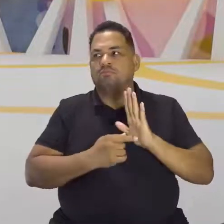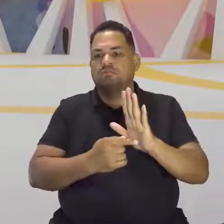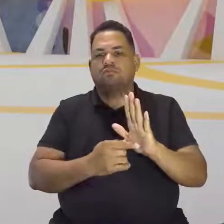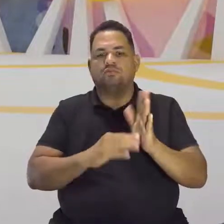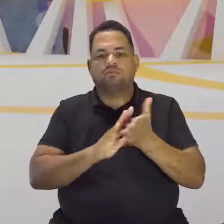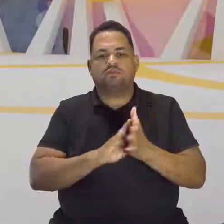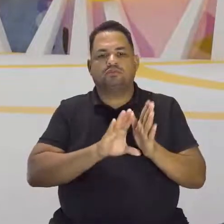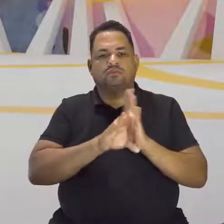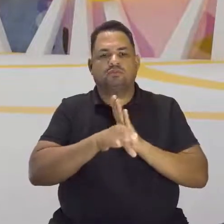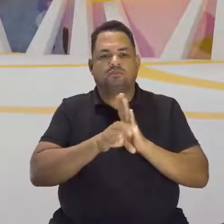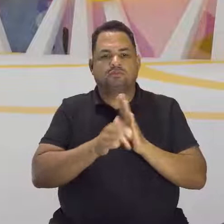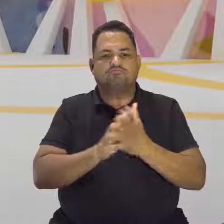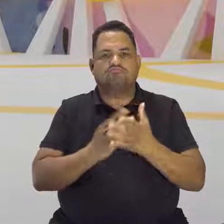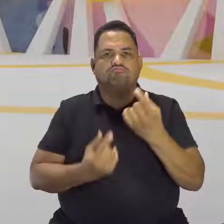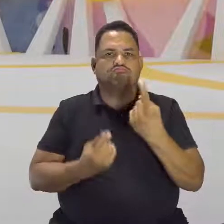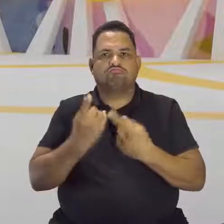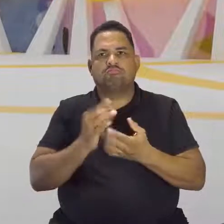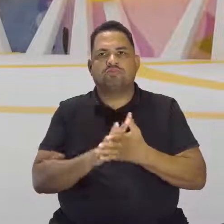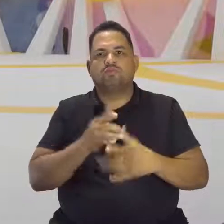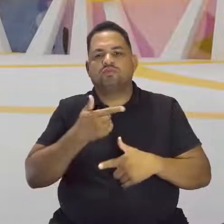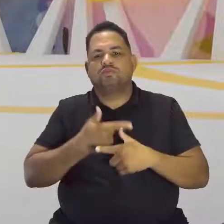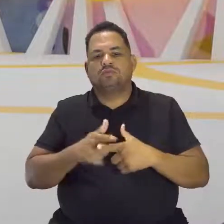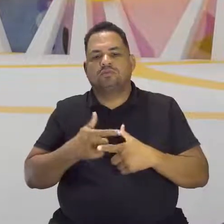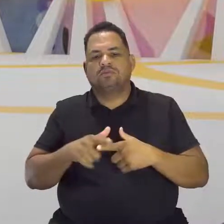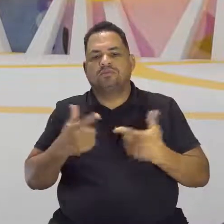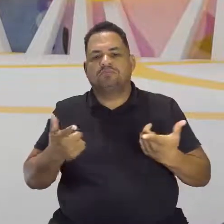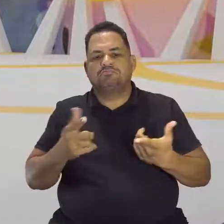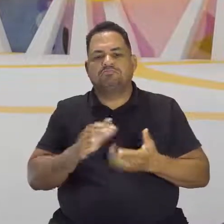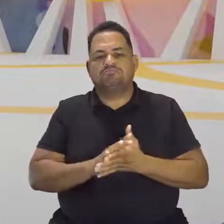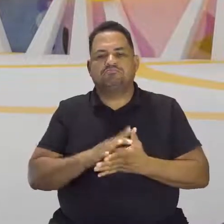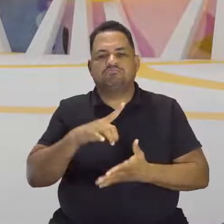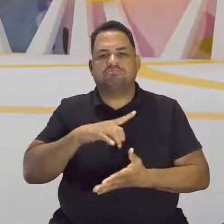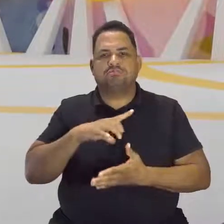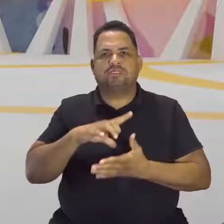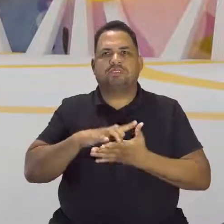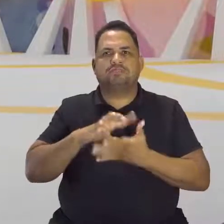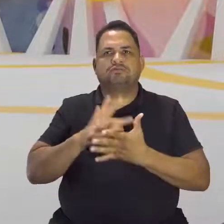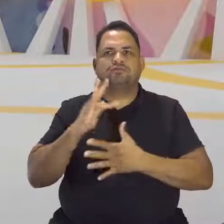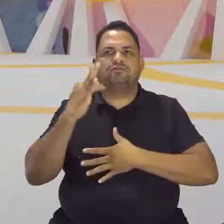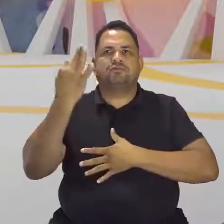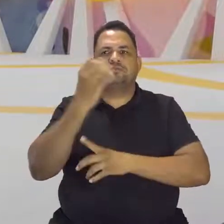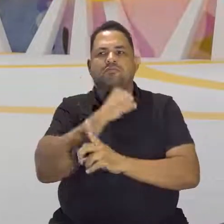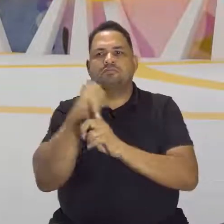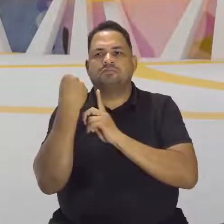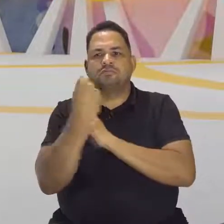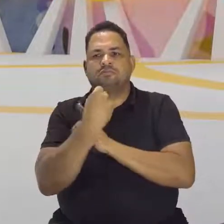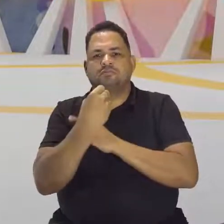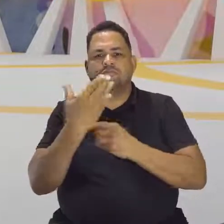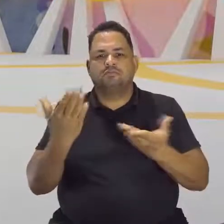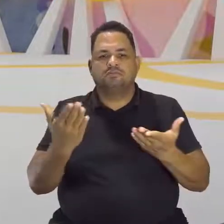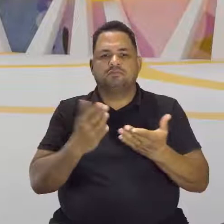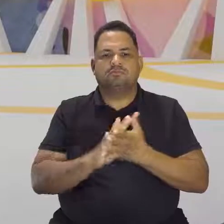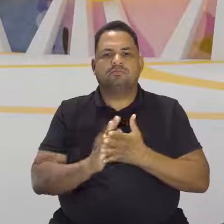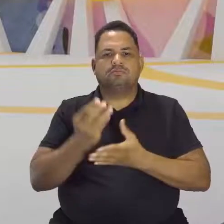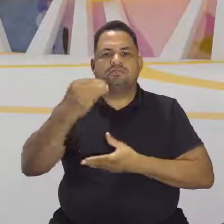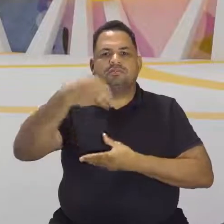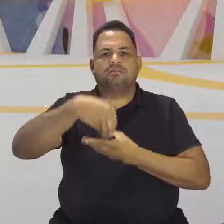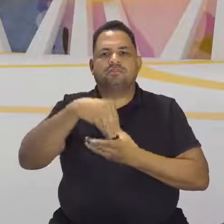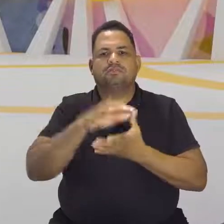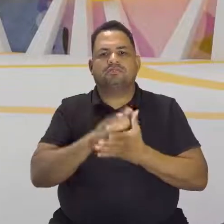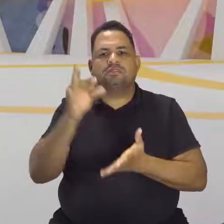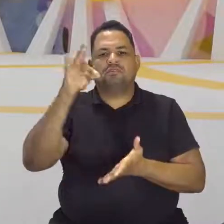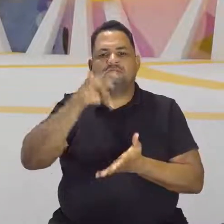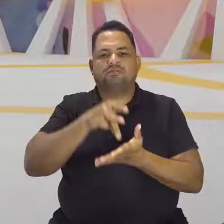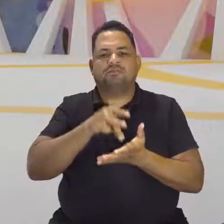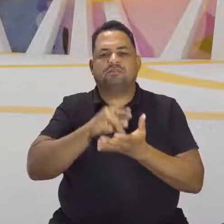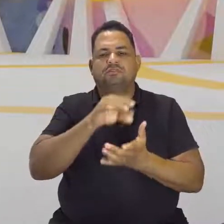algumas problemáticas ou problemas sobre os fenômenos sociais, sobre essas questões que envolvem toda a nossa realidade social, né?